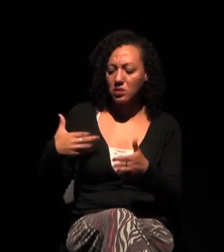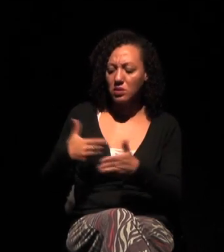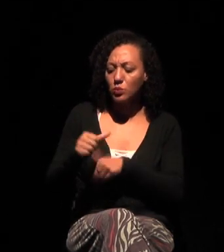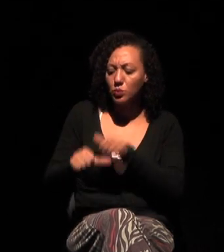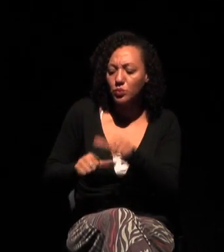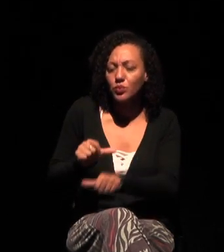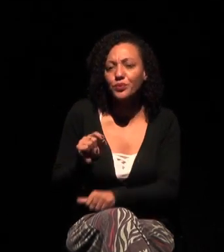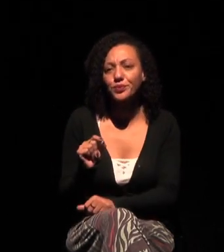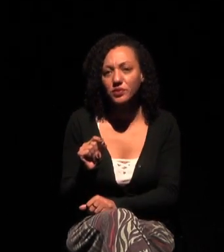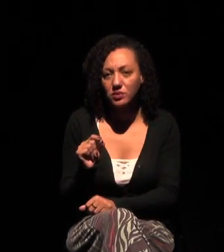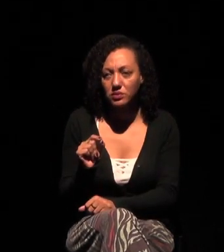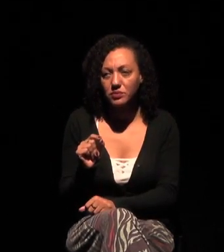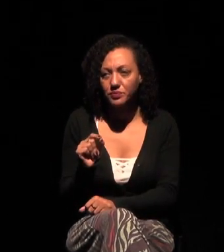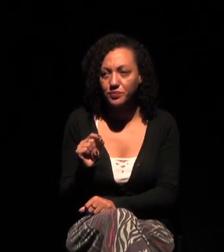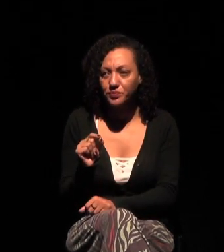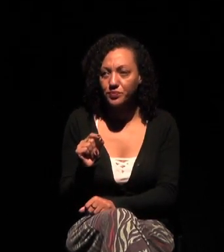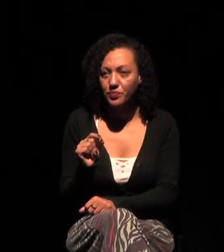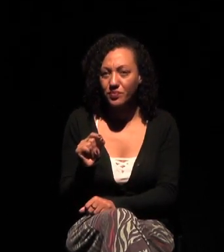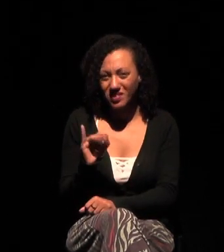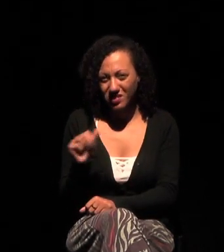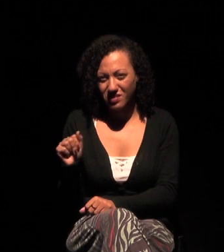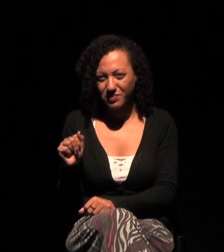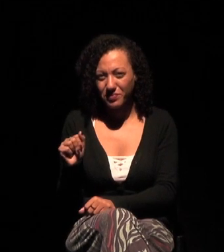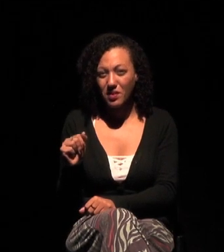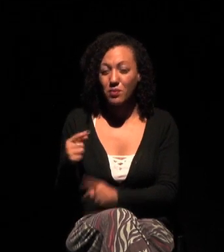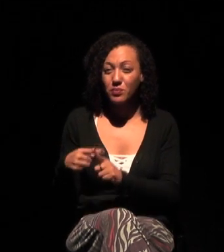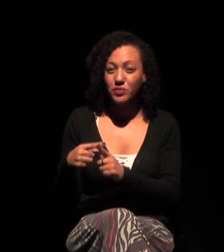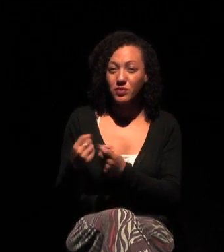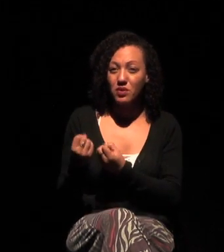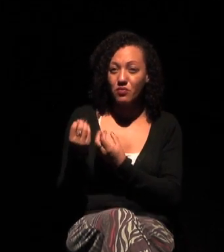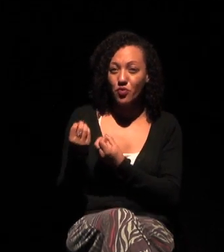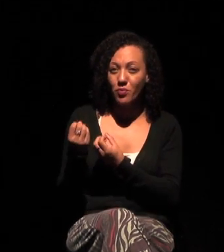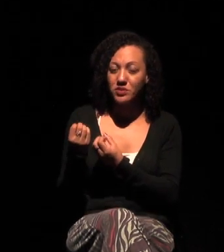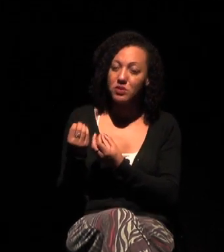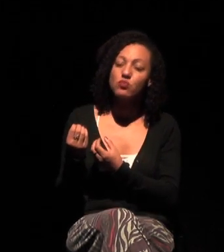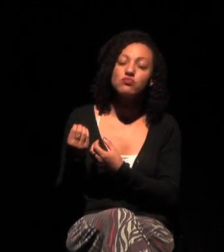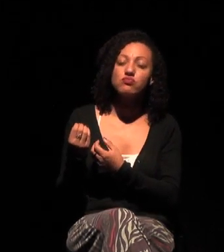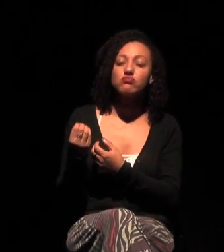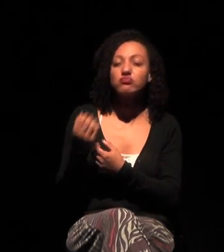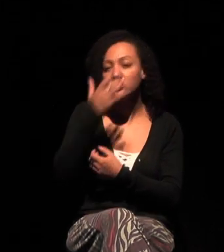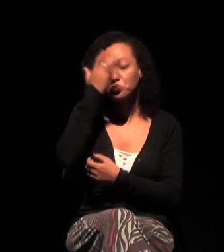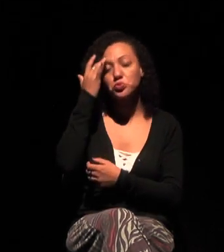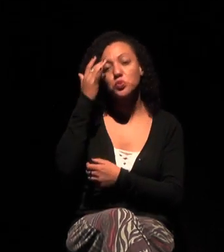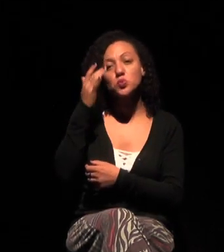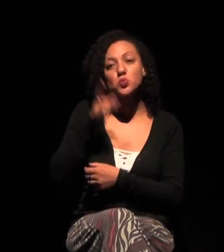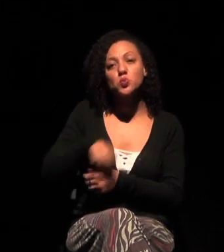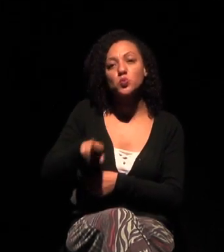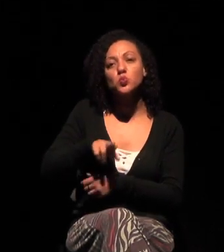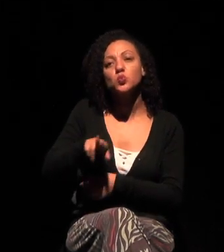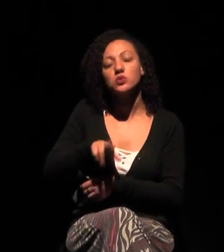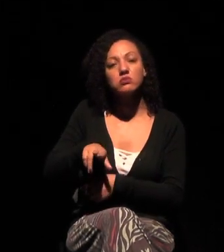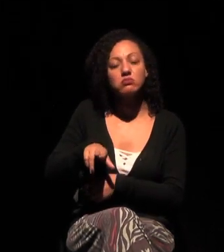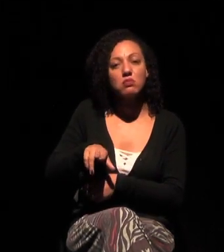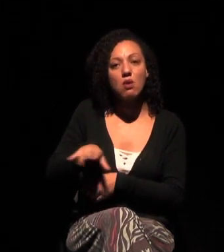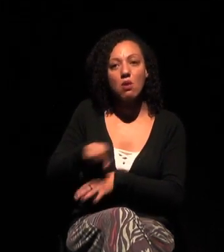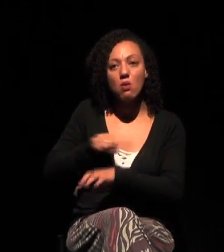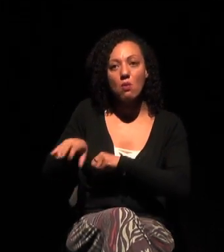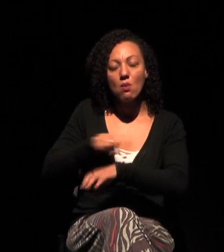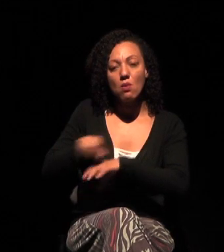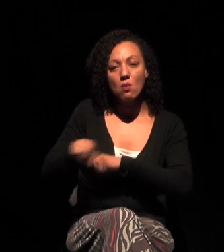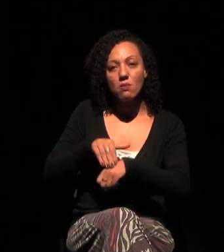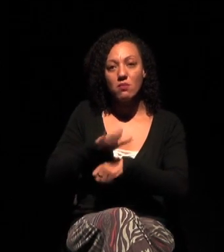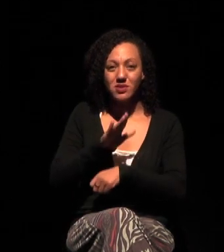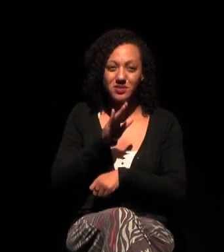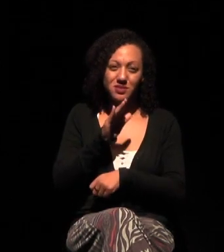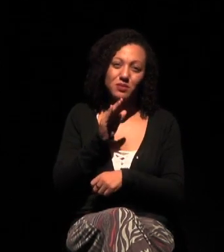o uso de grandes base de dados se tornou rotineiro né então eu diria assim o que mudou o que levou a esse sucesso